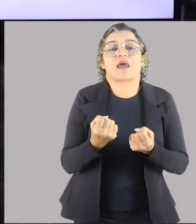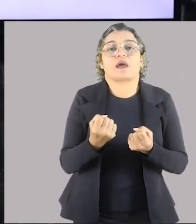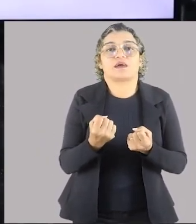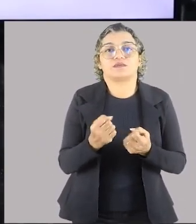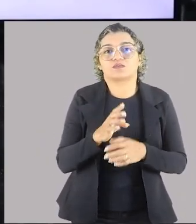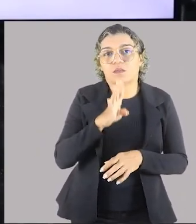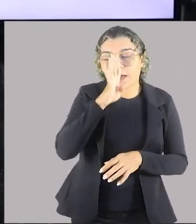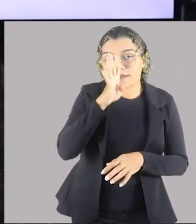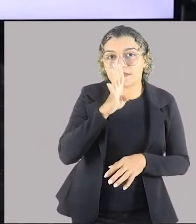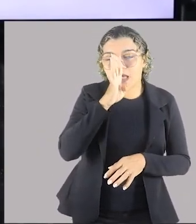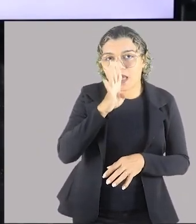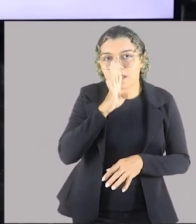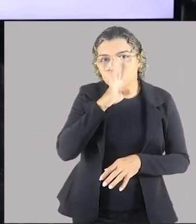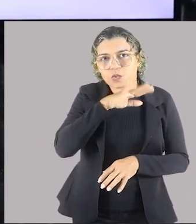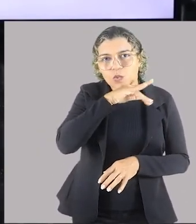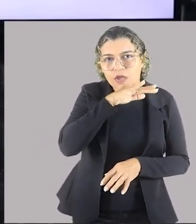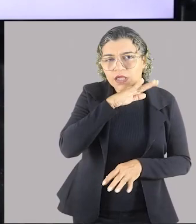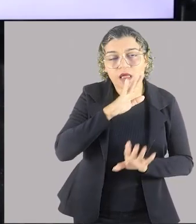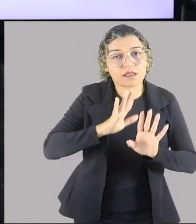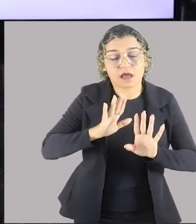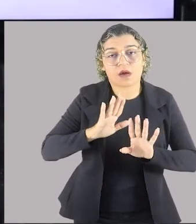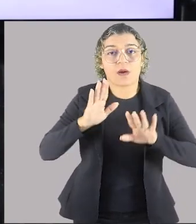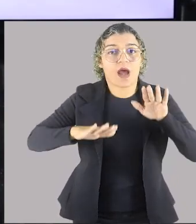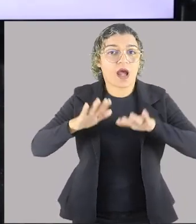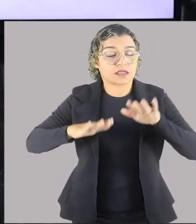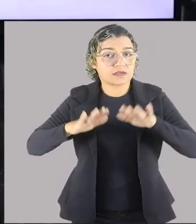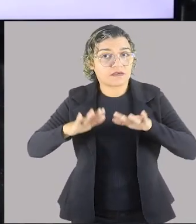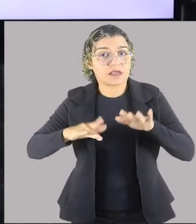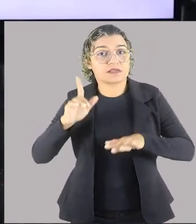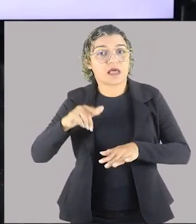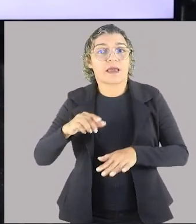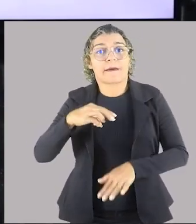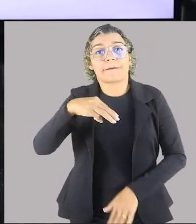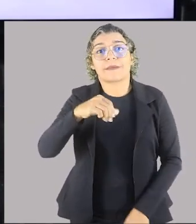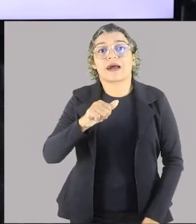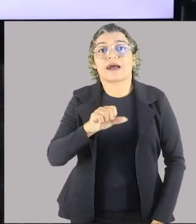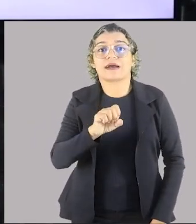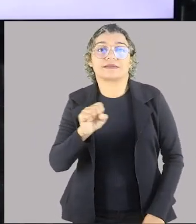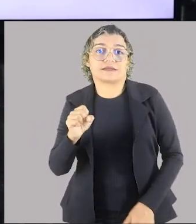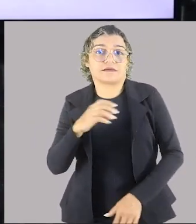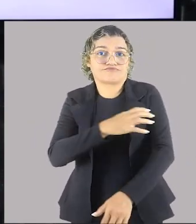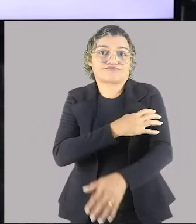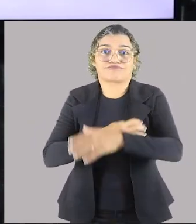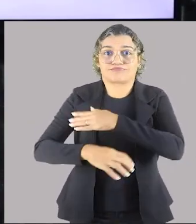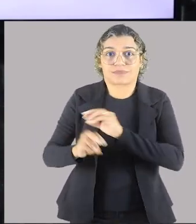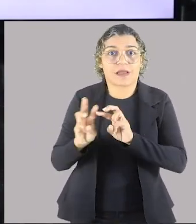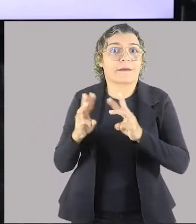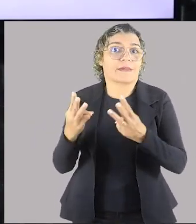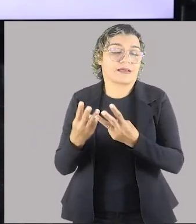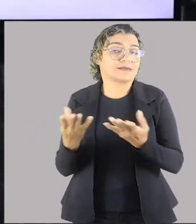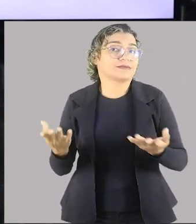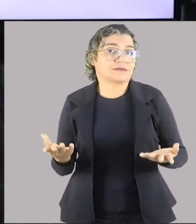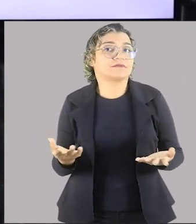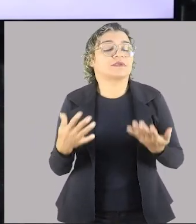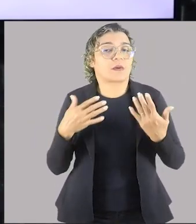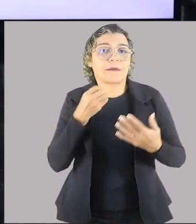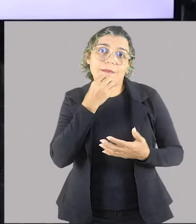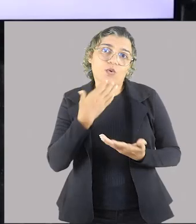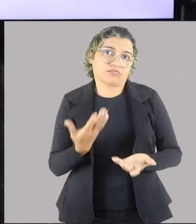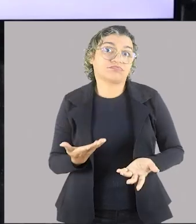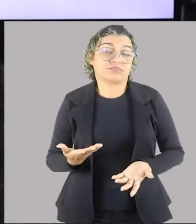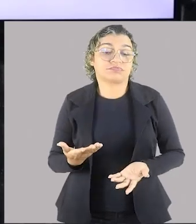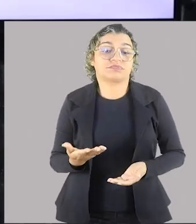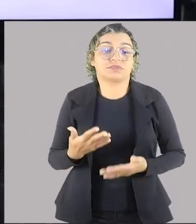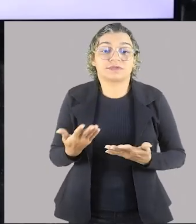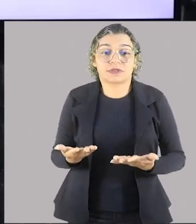excesso de peso dele está vindo do alto percentual de massa muscular, o que é bom para esse indivíduo, entende?